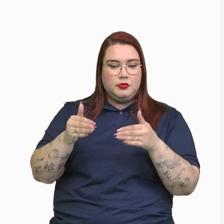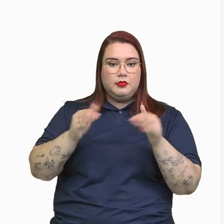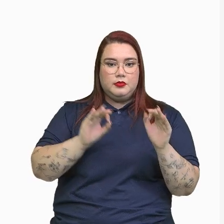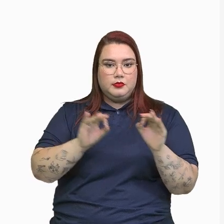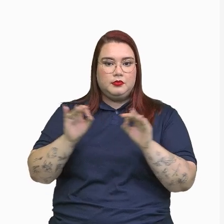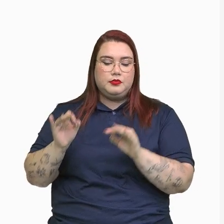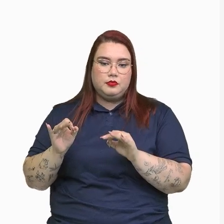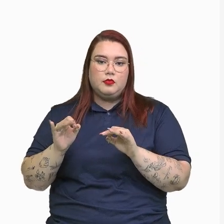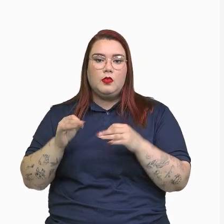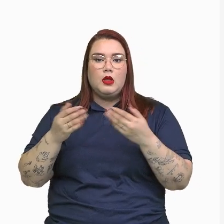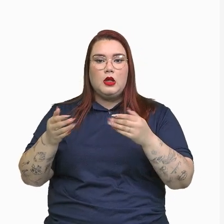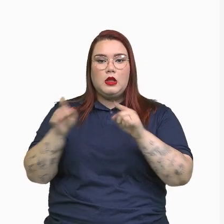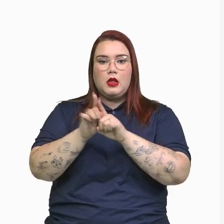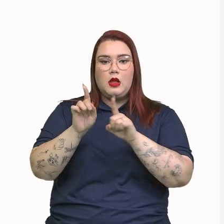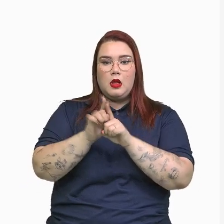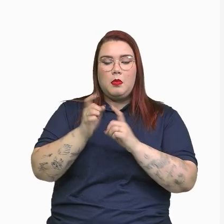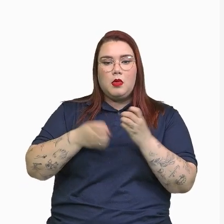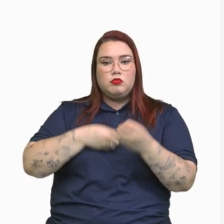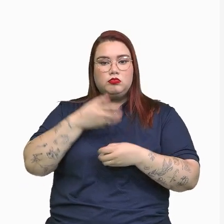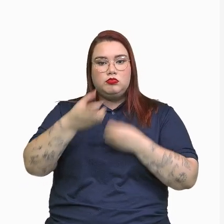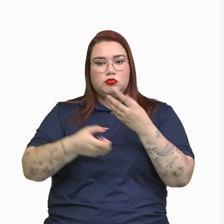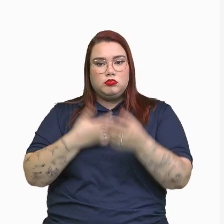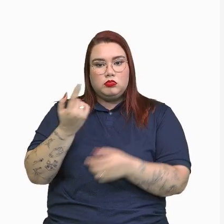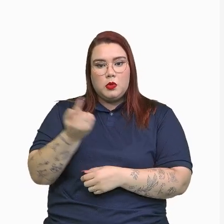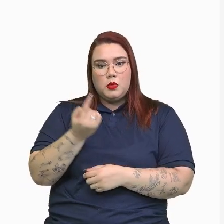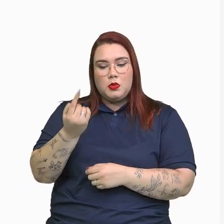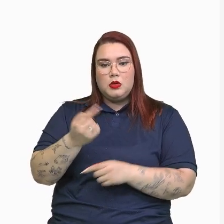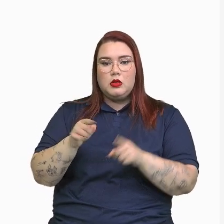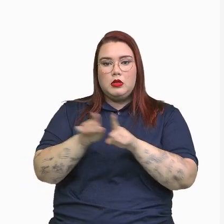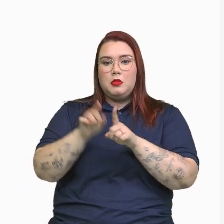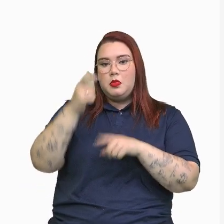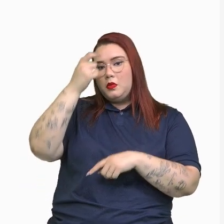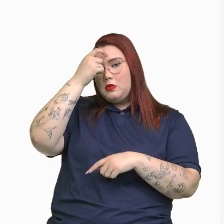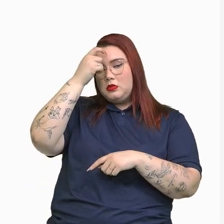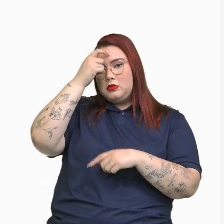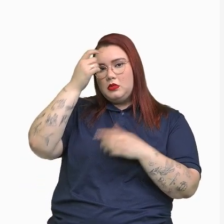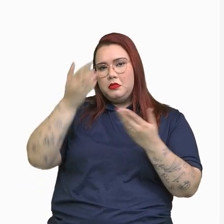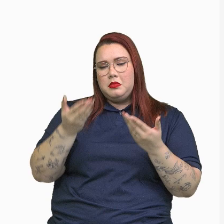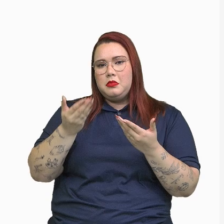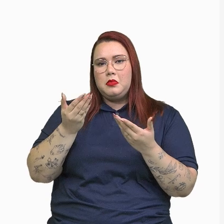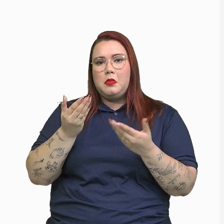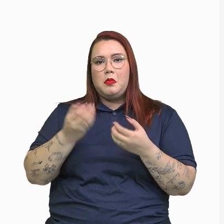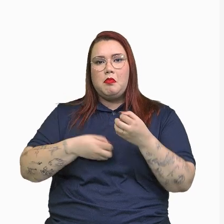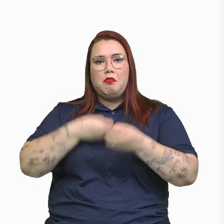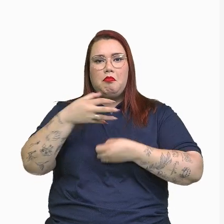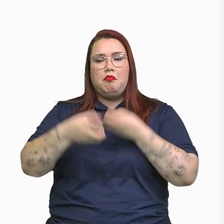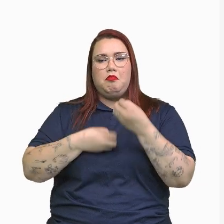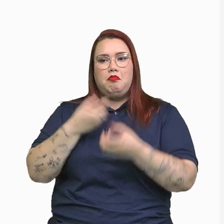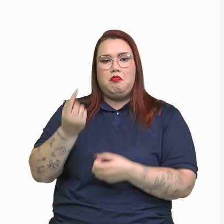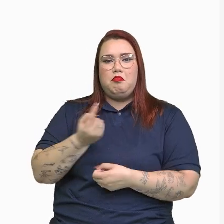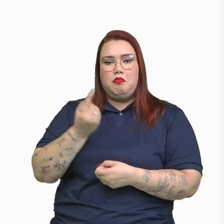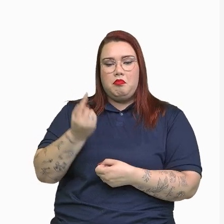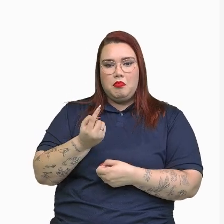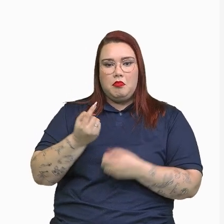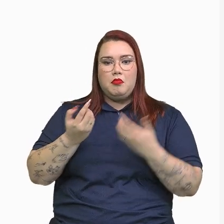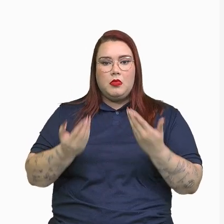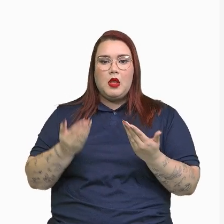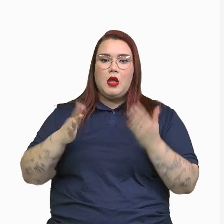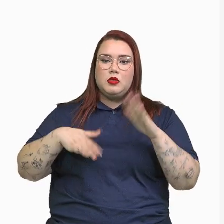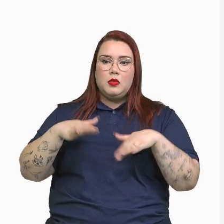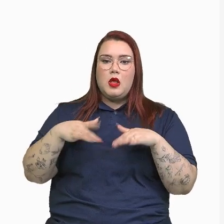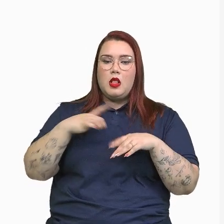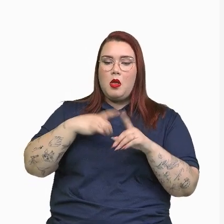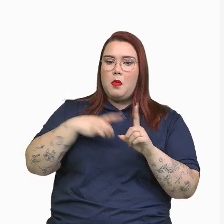feminino. Monólogo interior, certo? E um fluxo de consciência. Como assim, professor? Um monólogo interior. Em muitos momentos nós vamos ter o